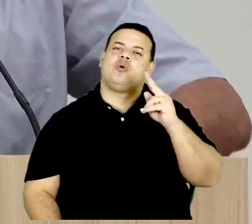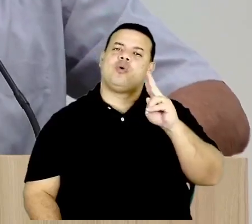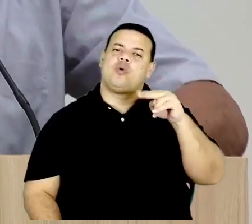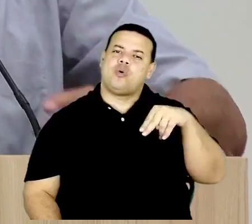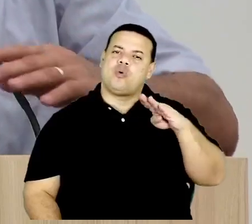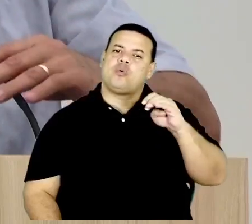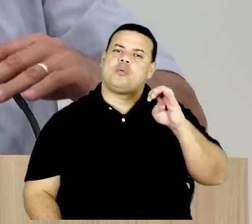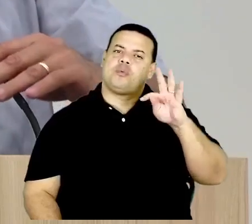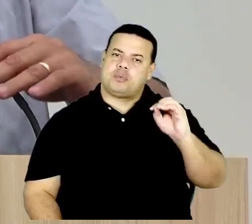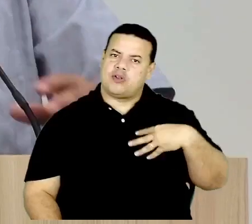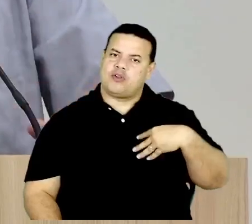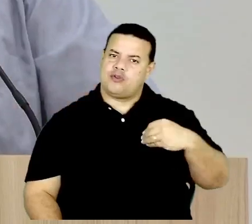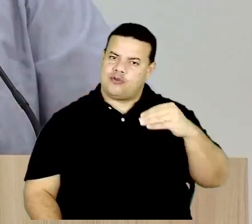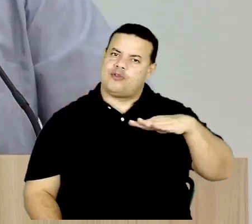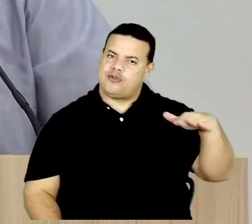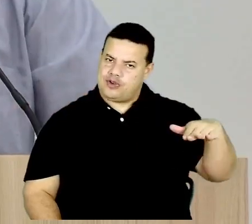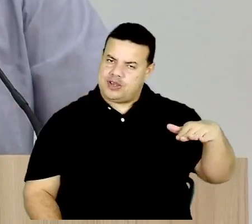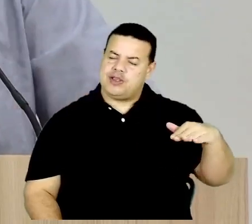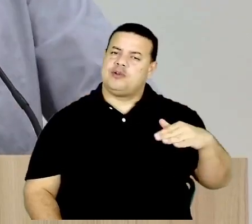nesse momento,